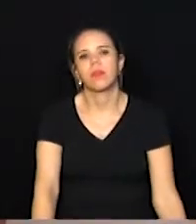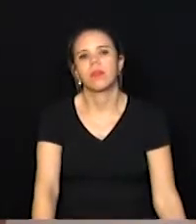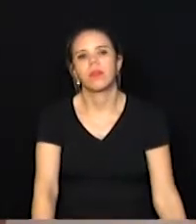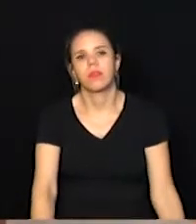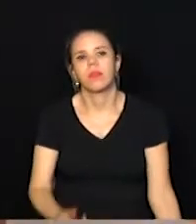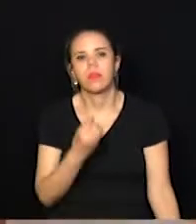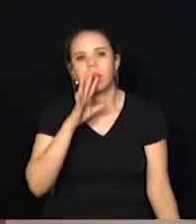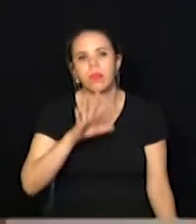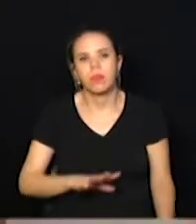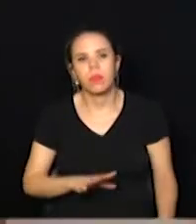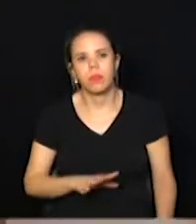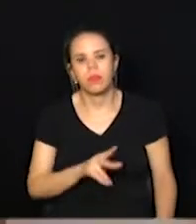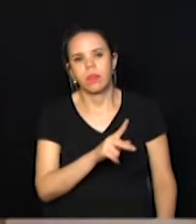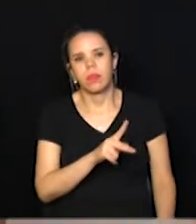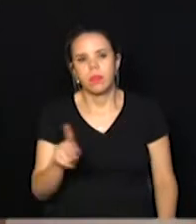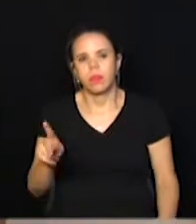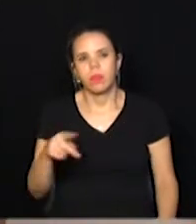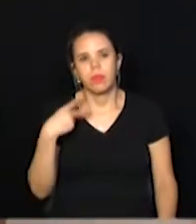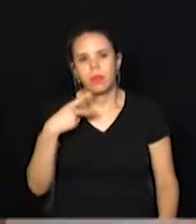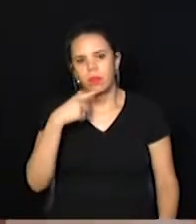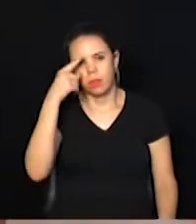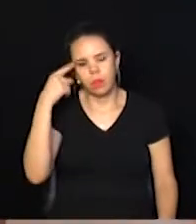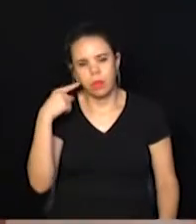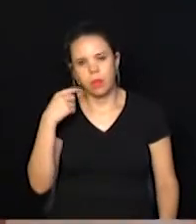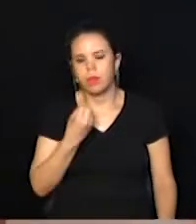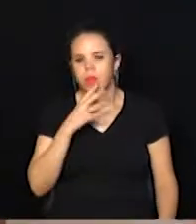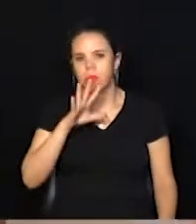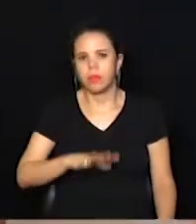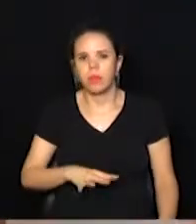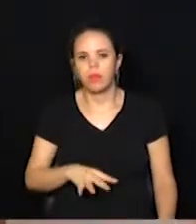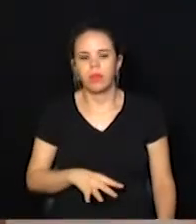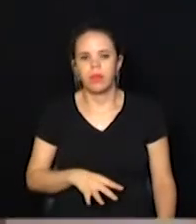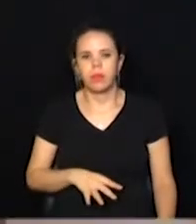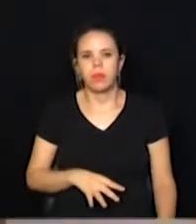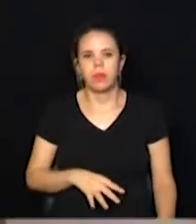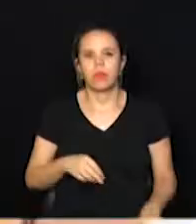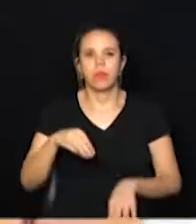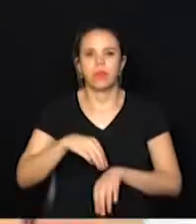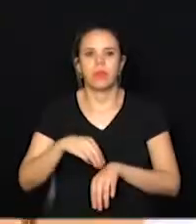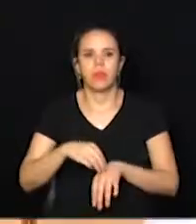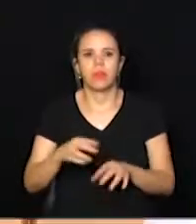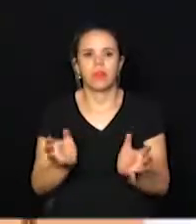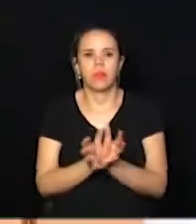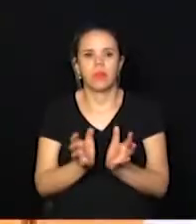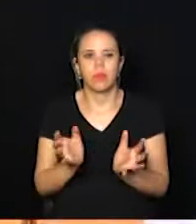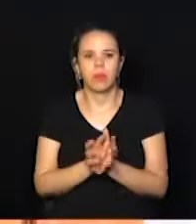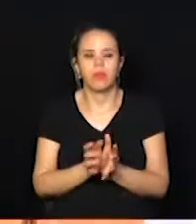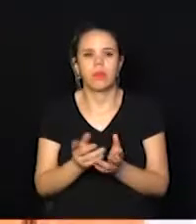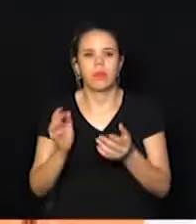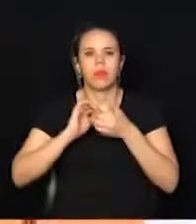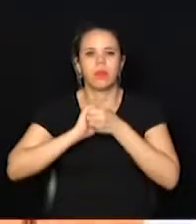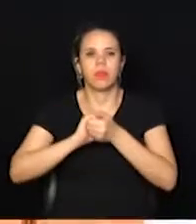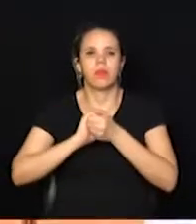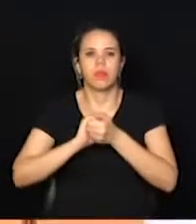Boa tarde, presidenta Paula Miguel. Boa tarde aos membros aqui da mesa. Também quero